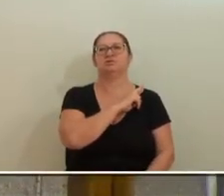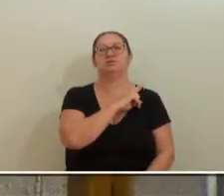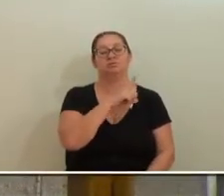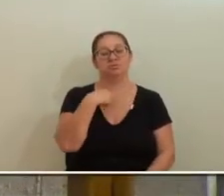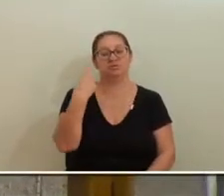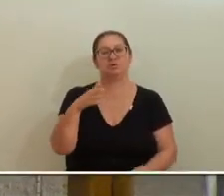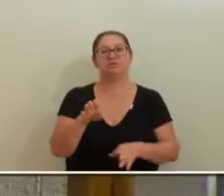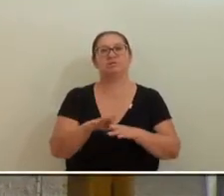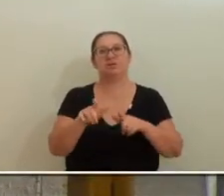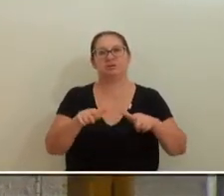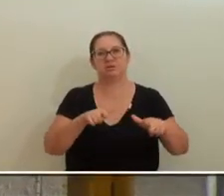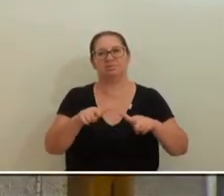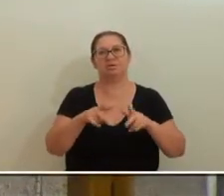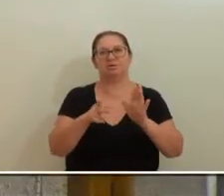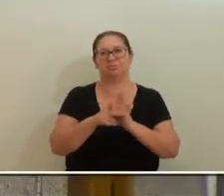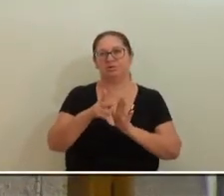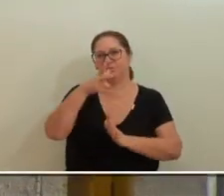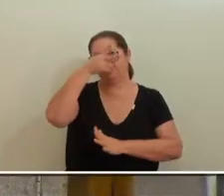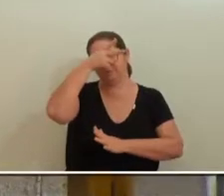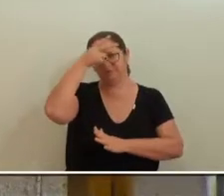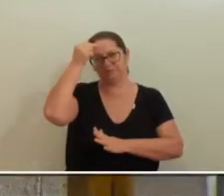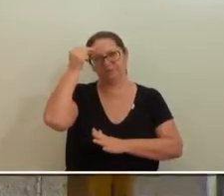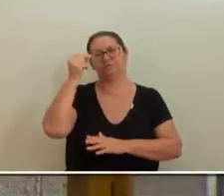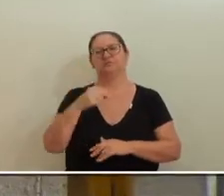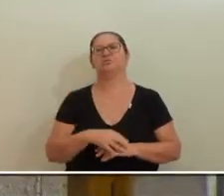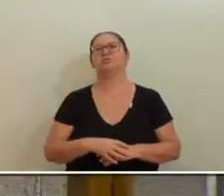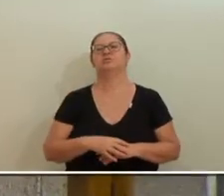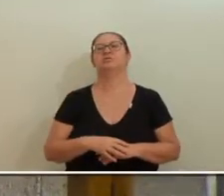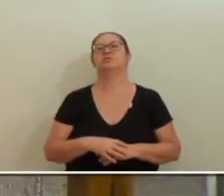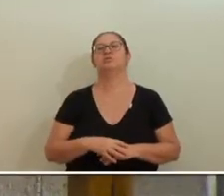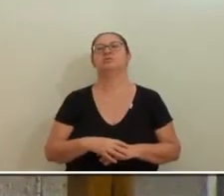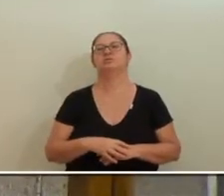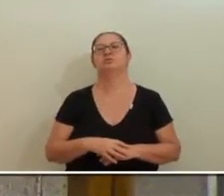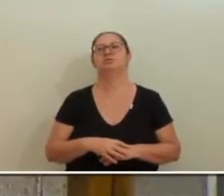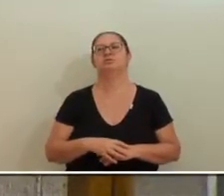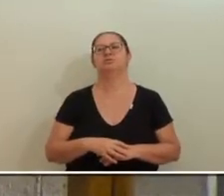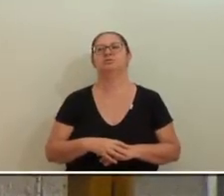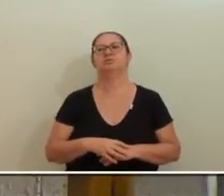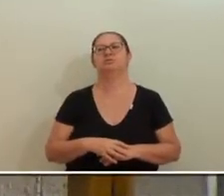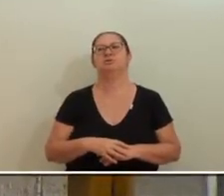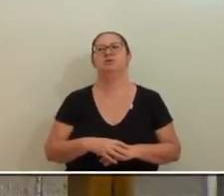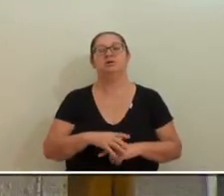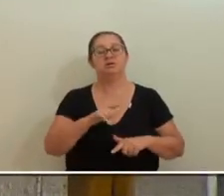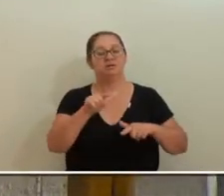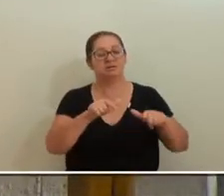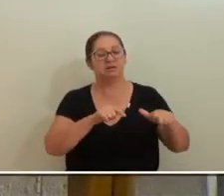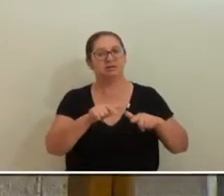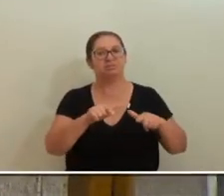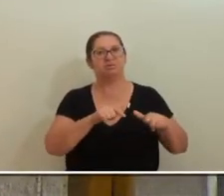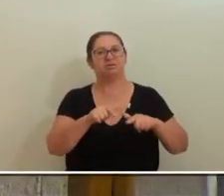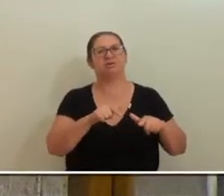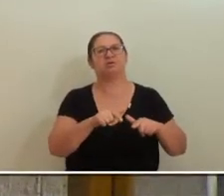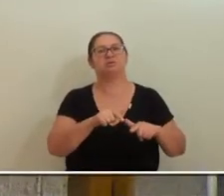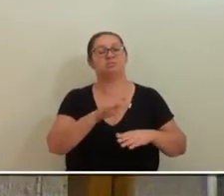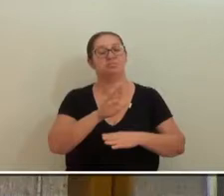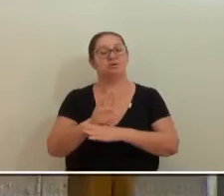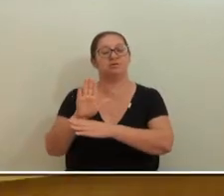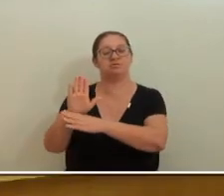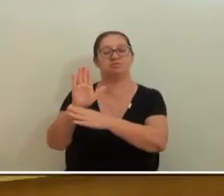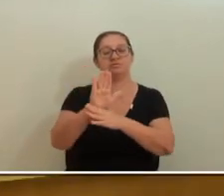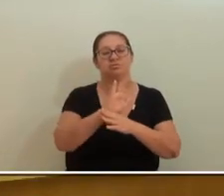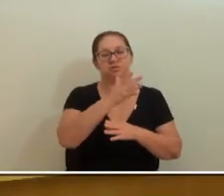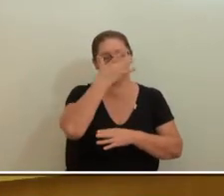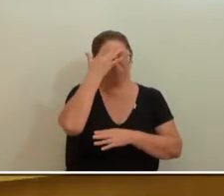servidor público, nós precisamos também ter esse trabalho altruísmo que muitas pessoas